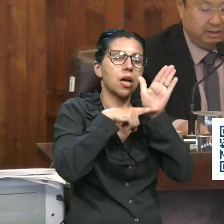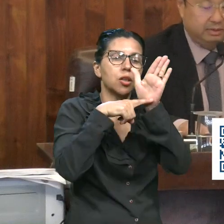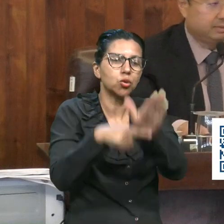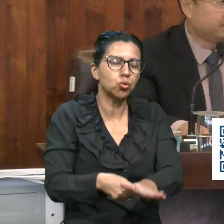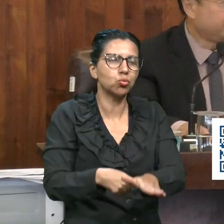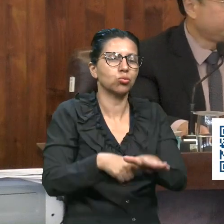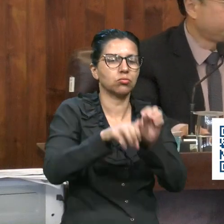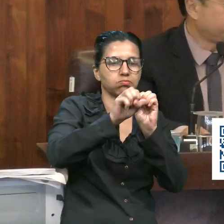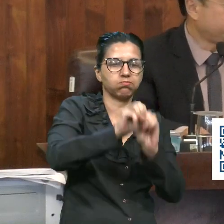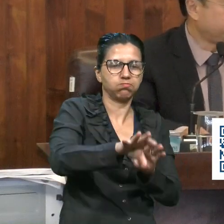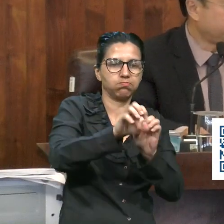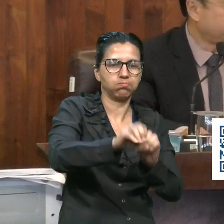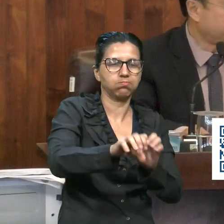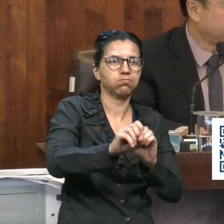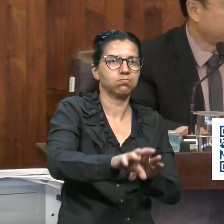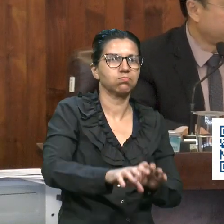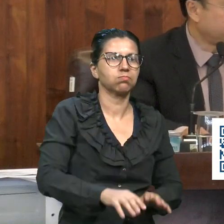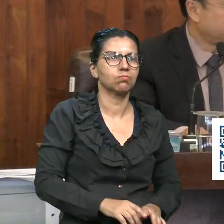educar.